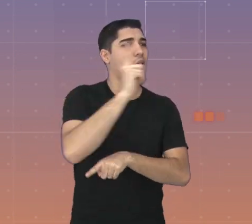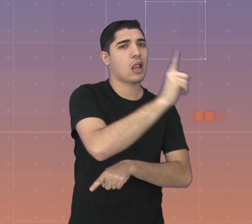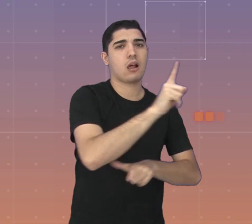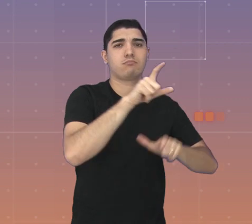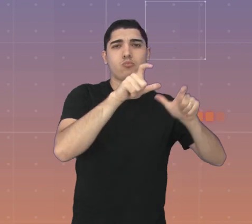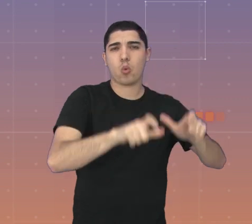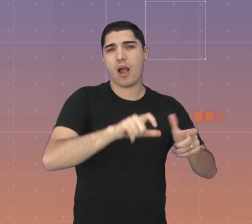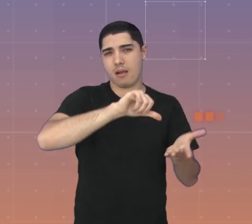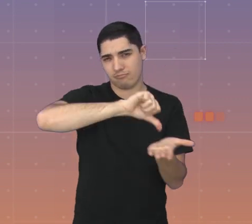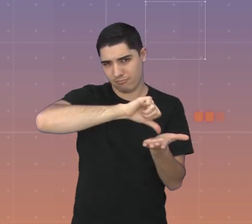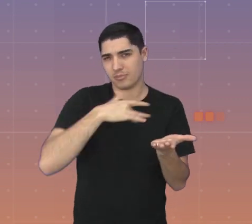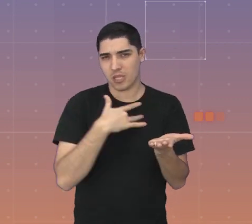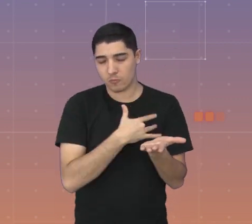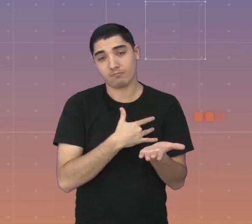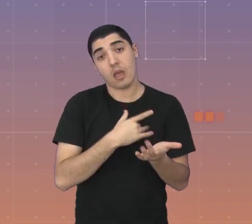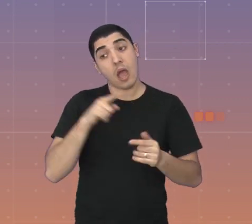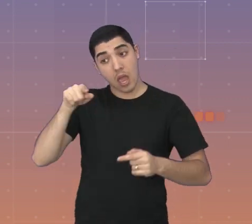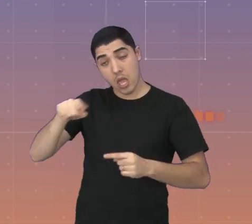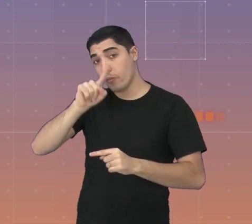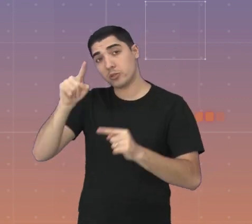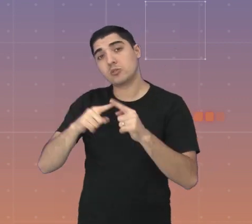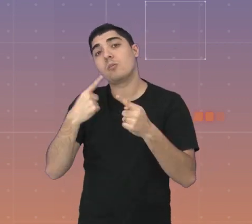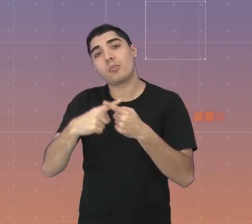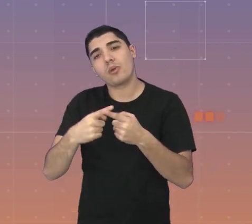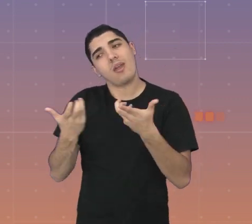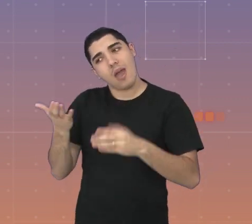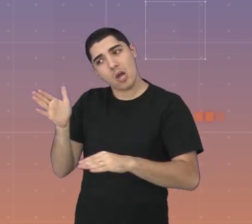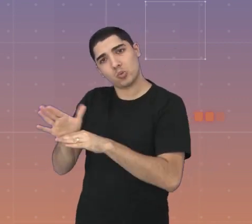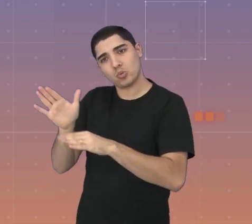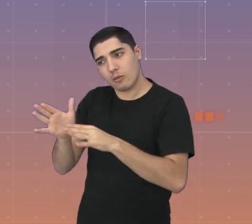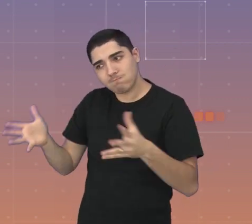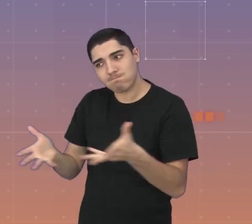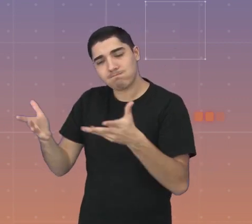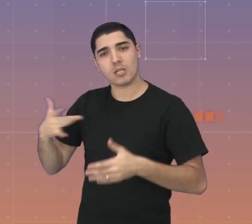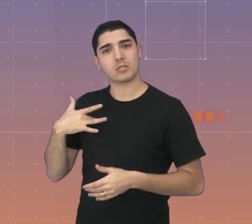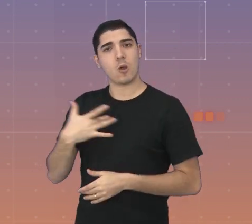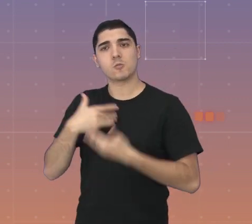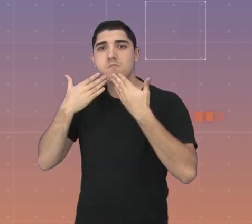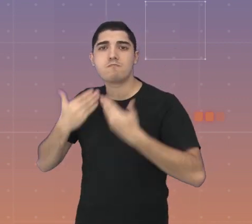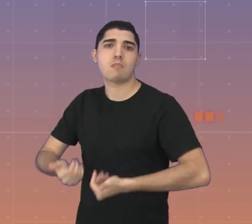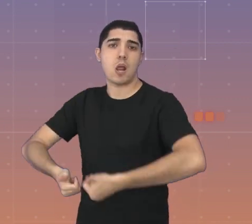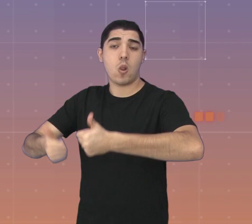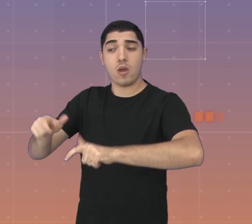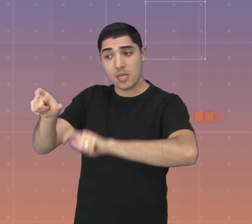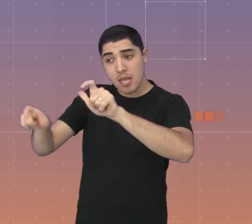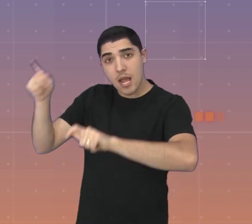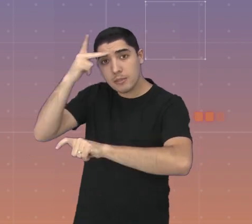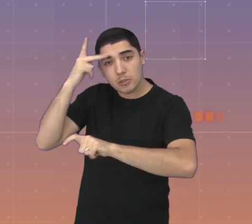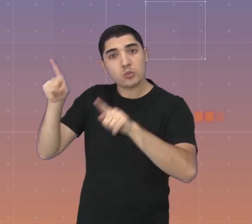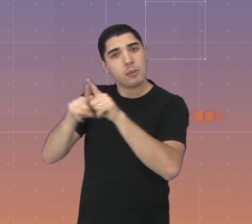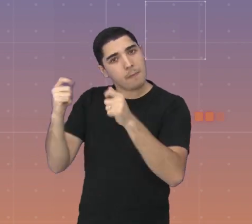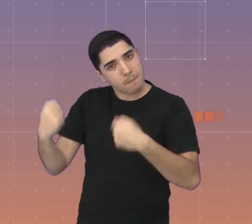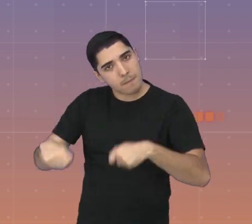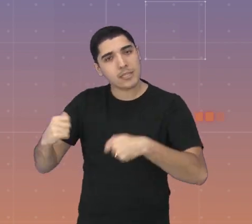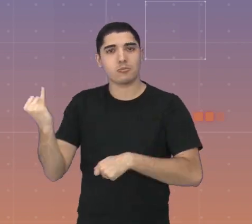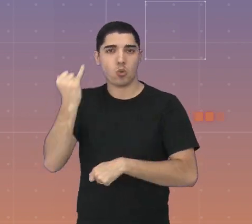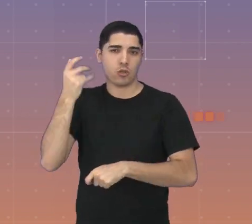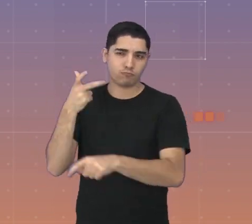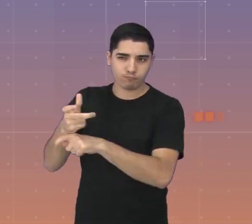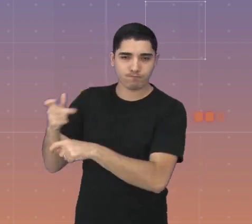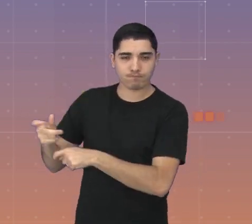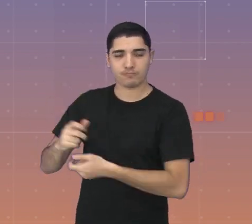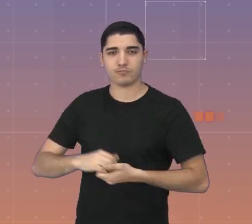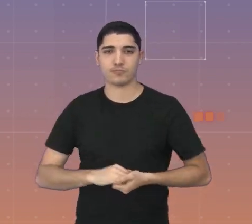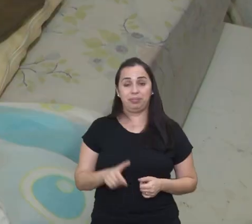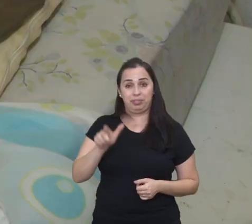locomoção. O objetivo da proposta foi contribuir com a saúde pública da cidade e garantir a dignidade dessa parcela